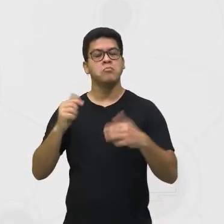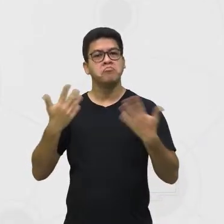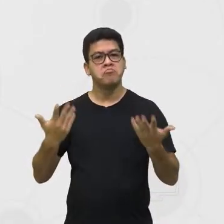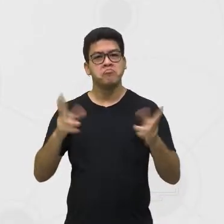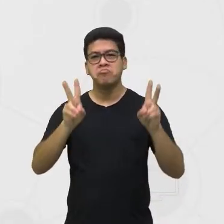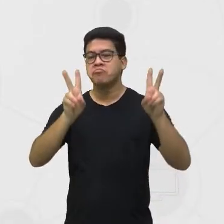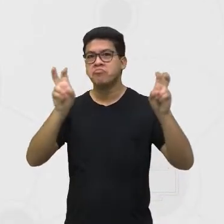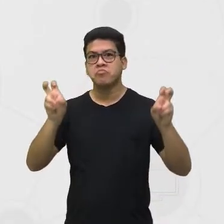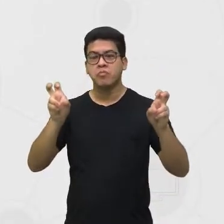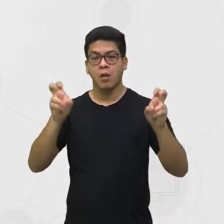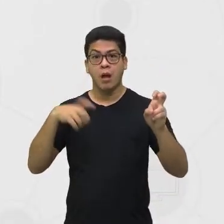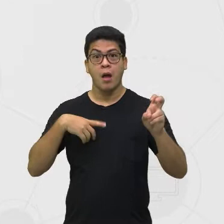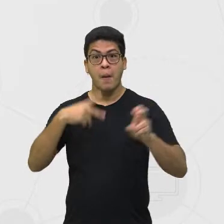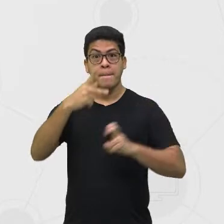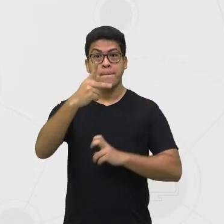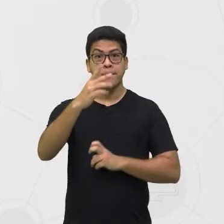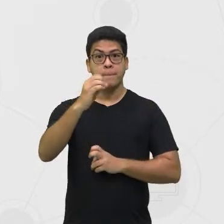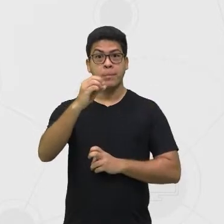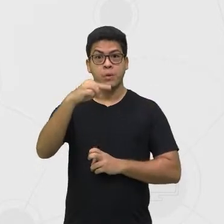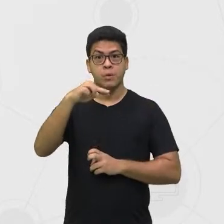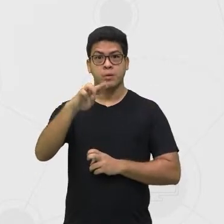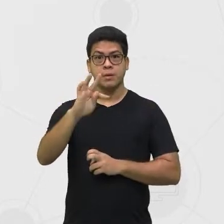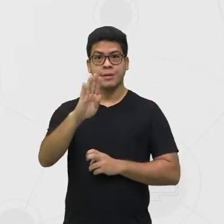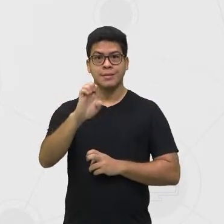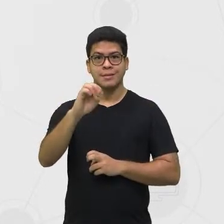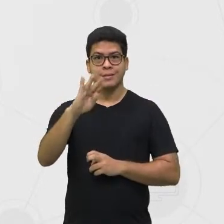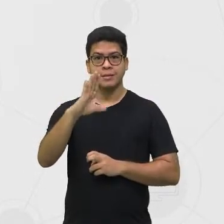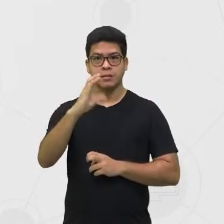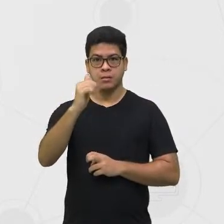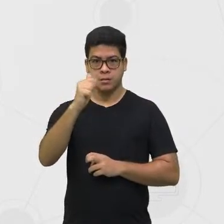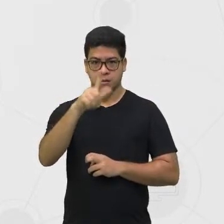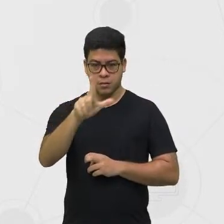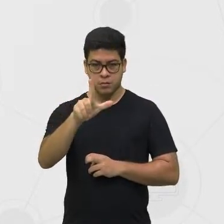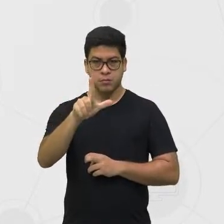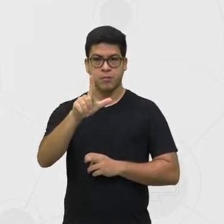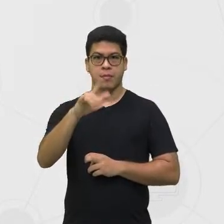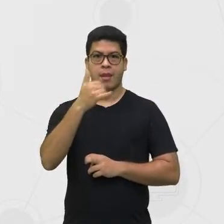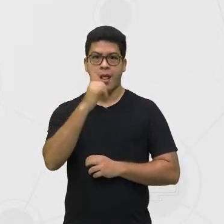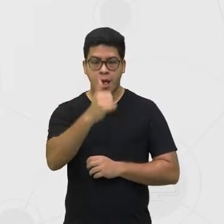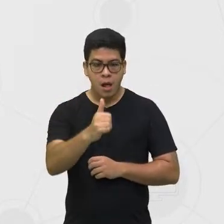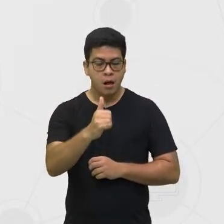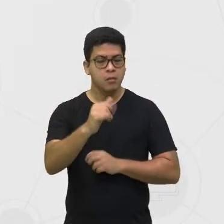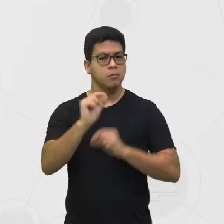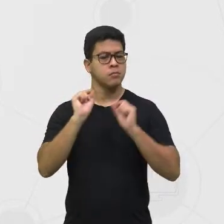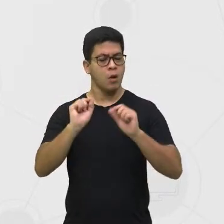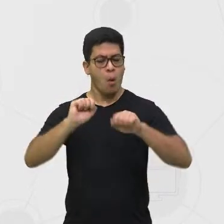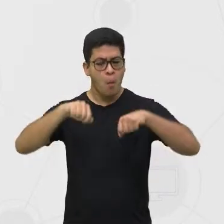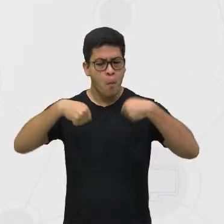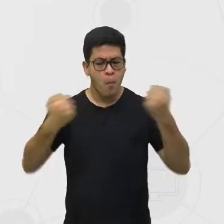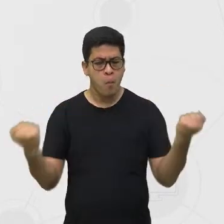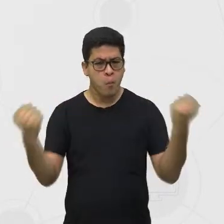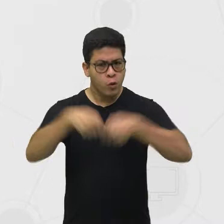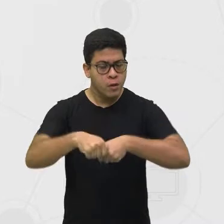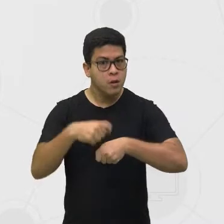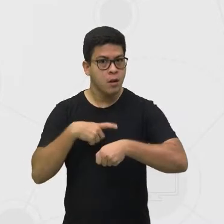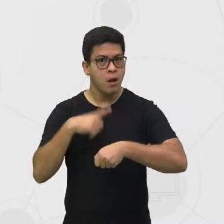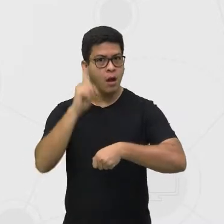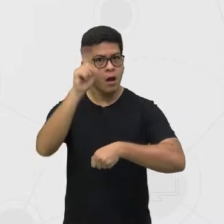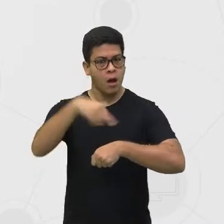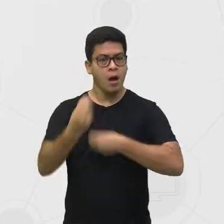falar do potencial elétrico. Então, no nosso conteúdo, a gente vai ter o potencial elétrico